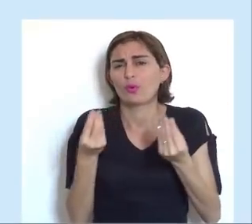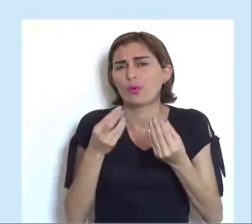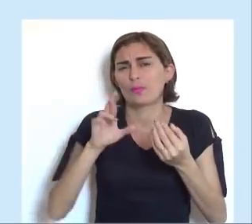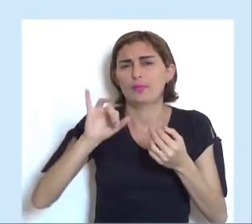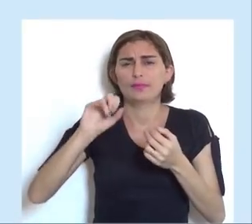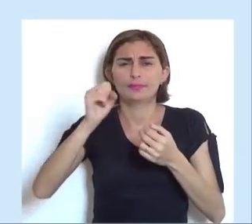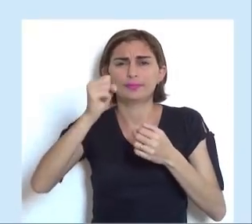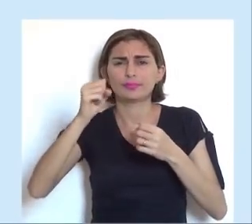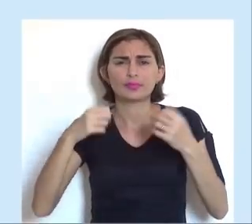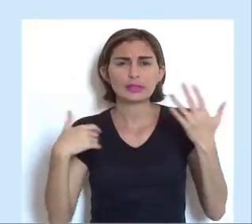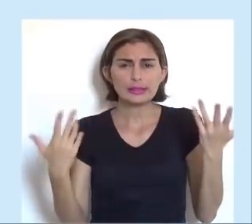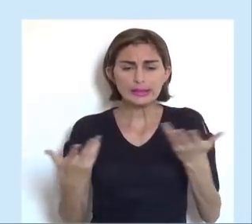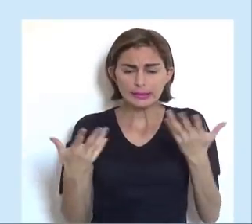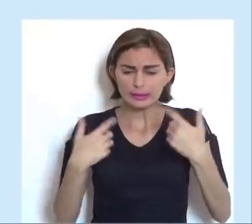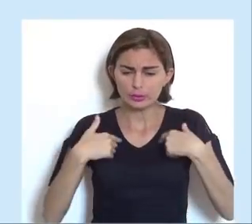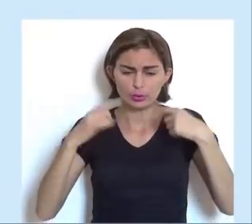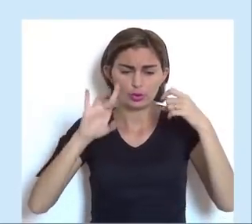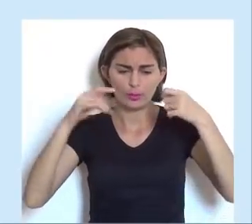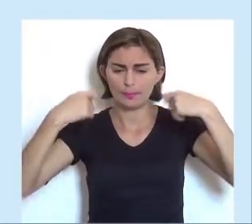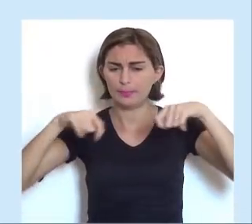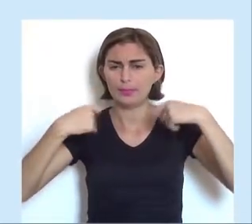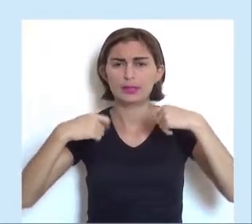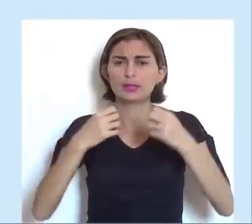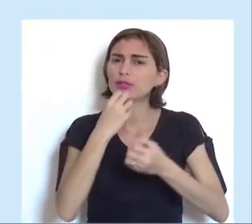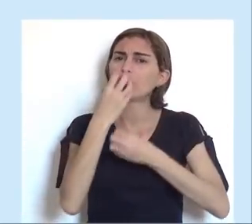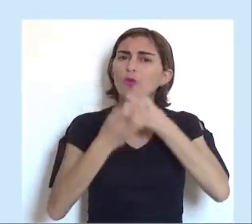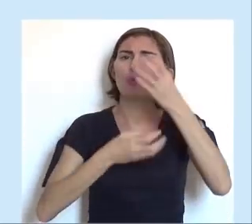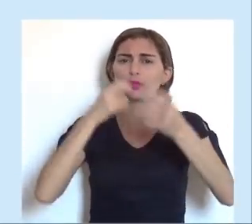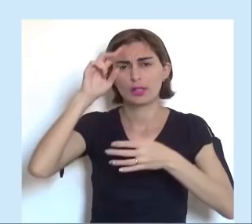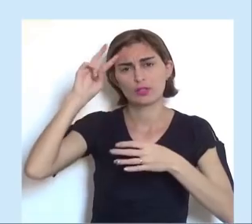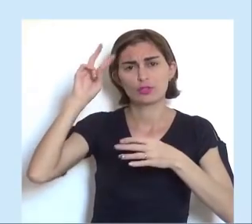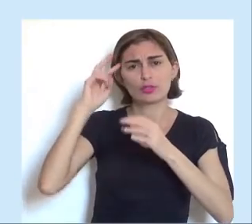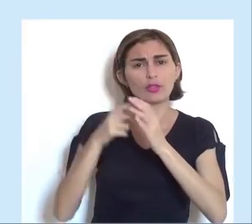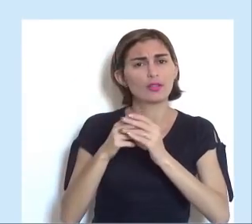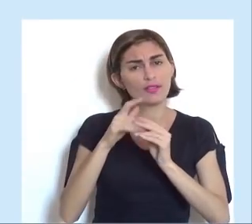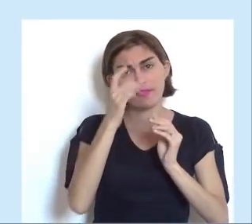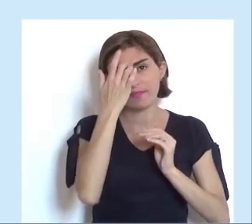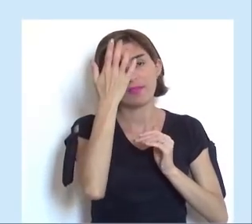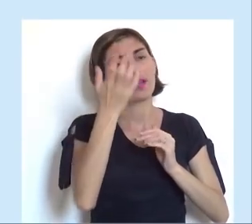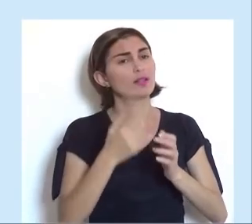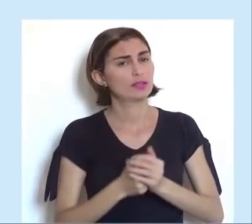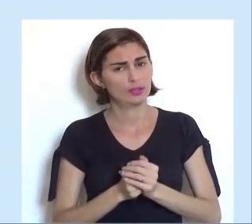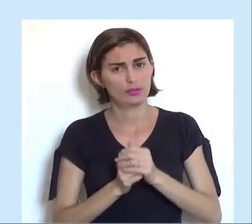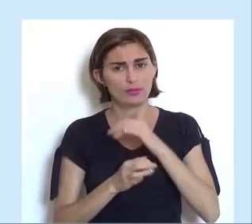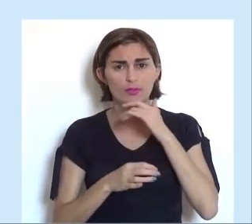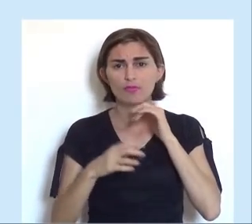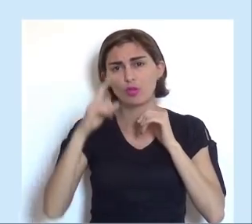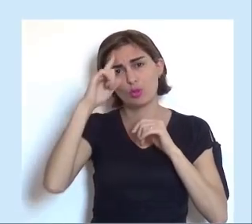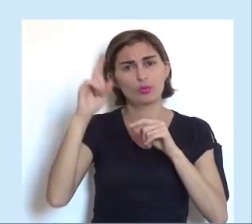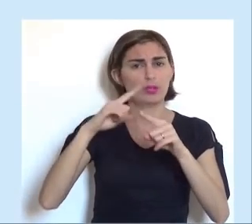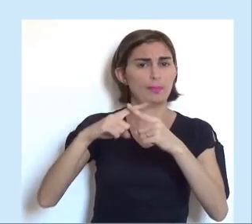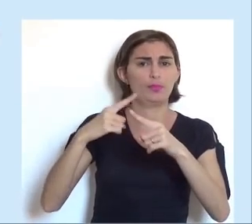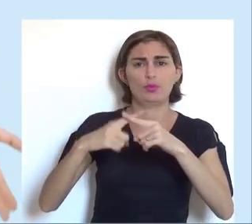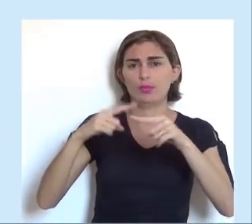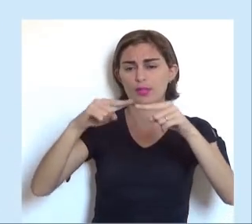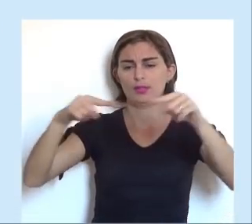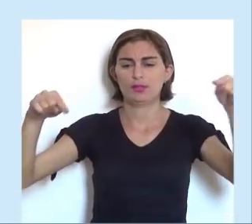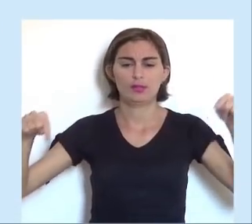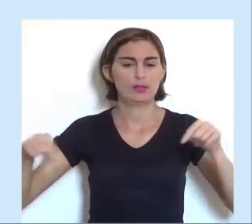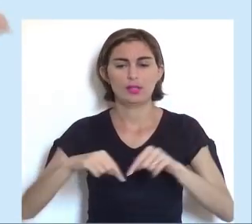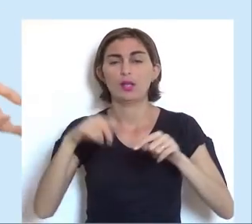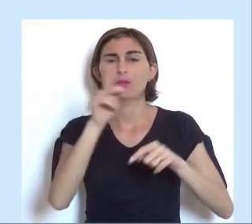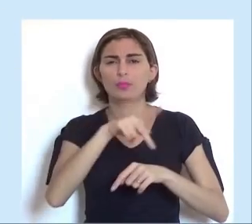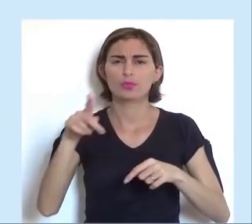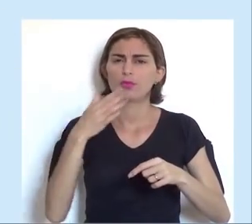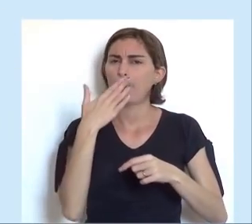que maravilha! Então eu só preciso disso para contar uma história muito fácil. Não sei por que na sala de aula, né,